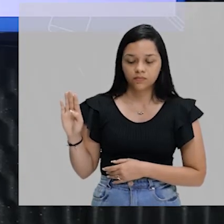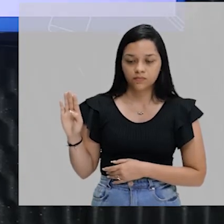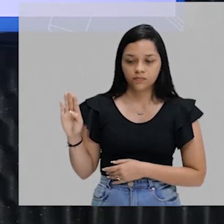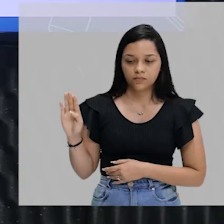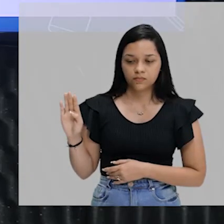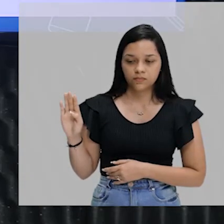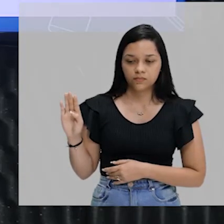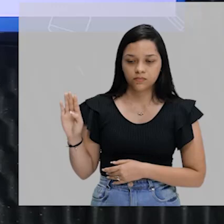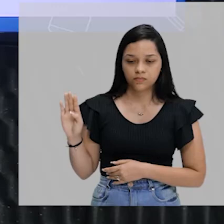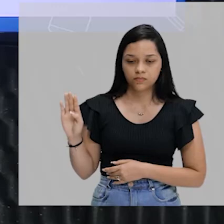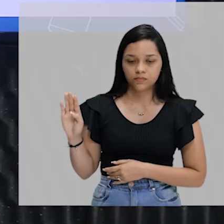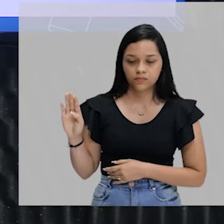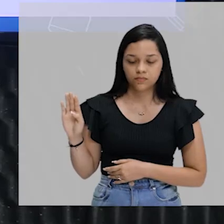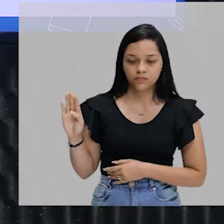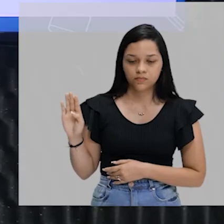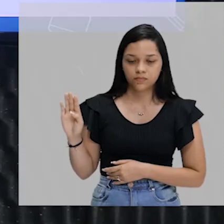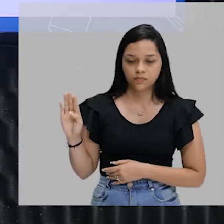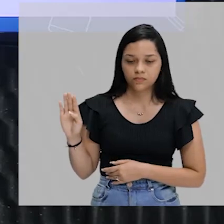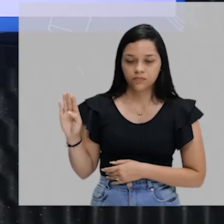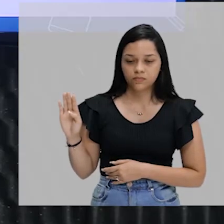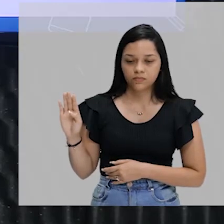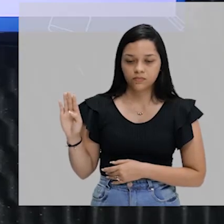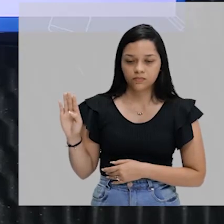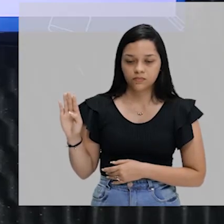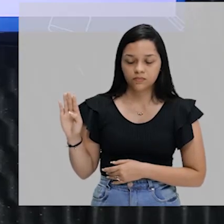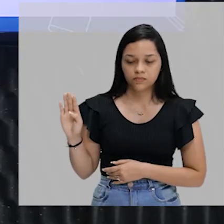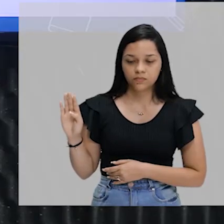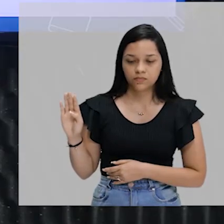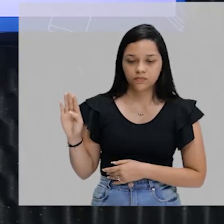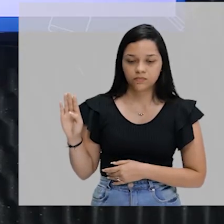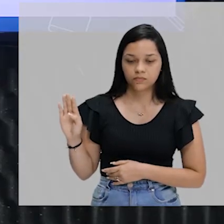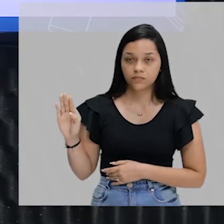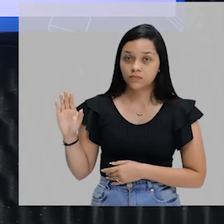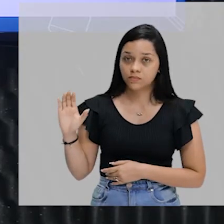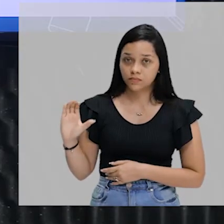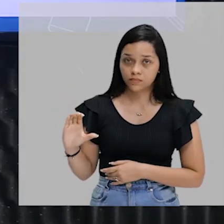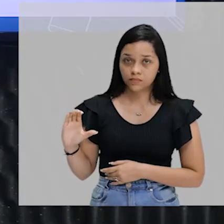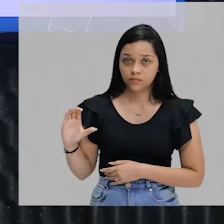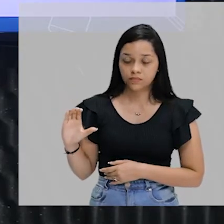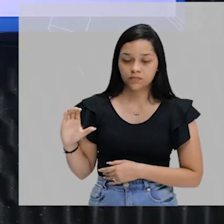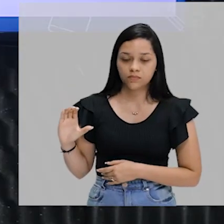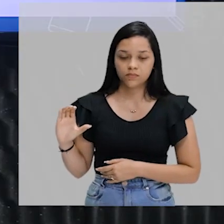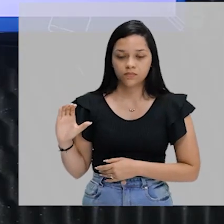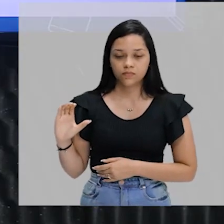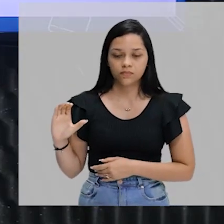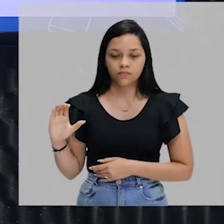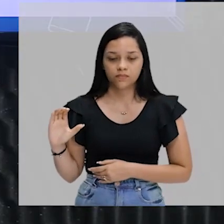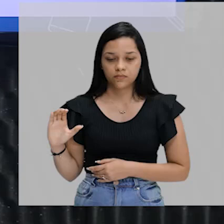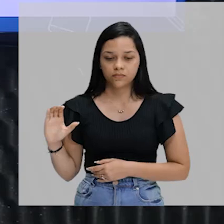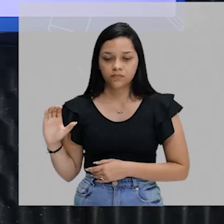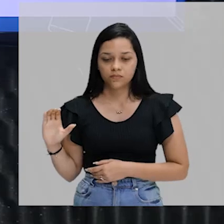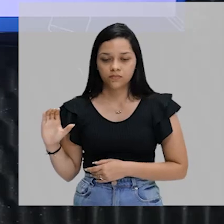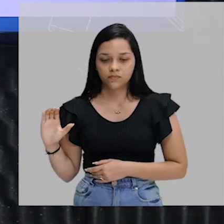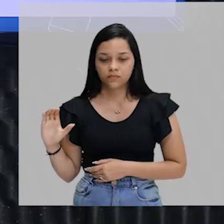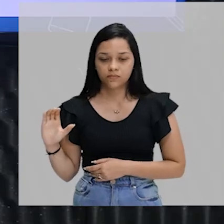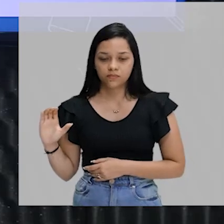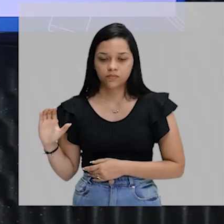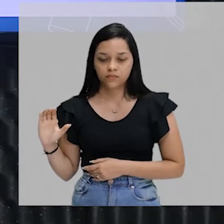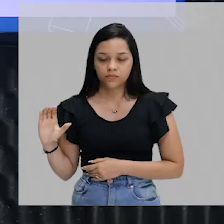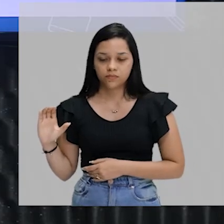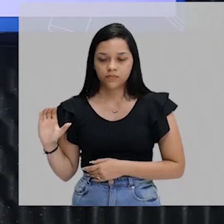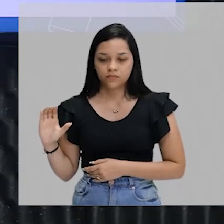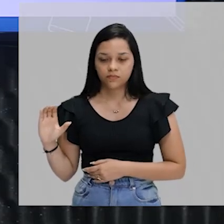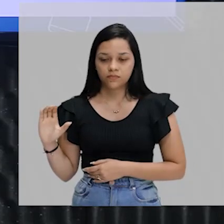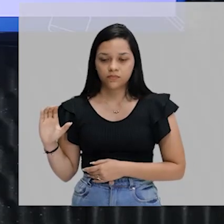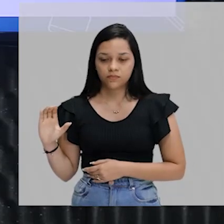de vida, utilizando substâncias como carboidratos e lipídios. Letra C. Possibilidade de produção em